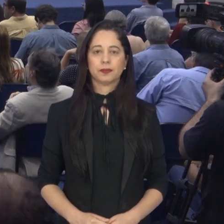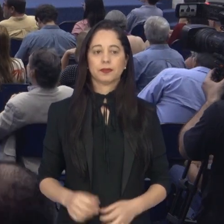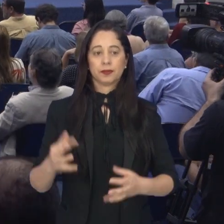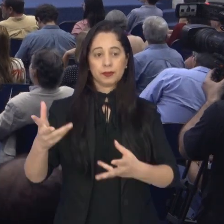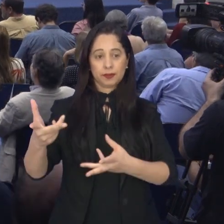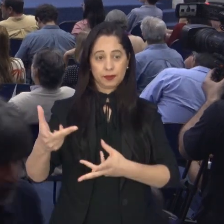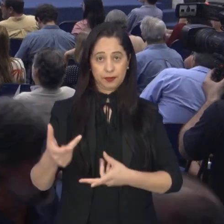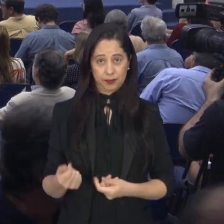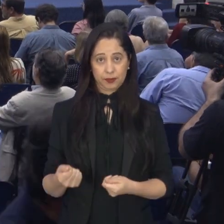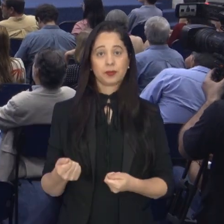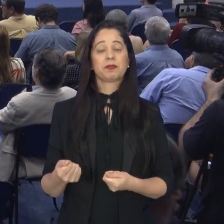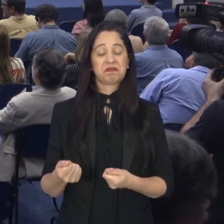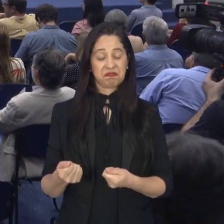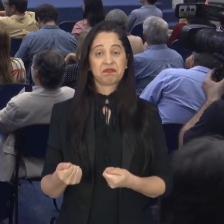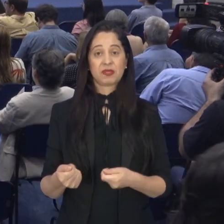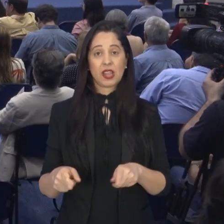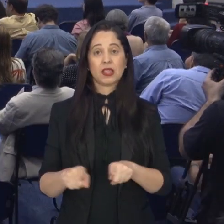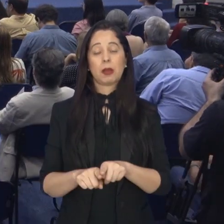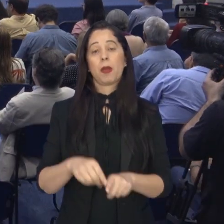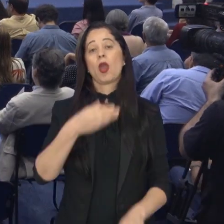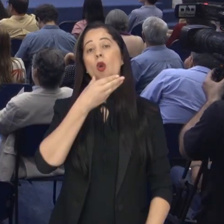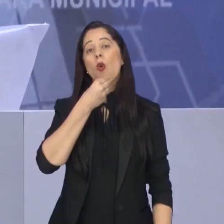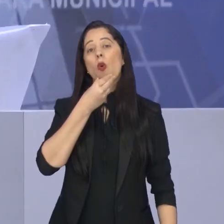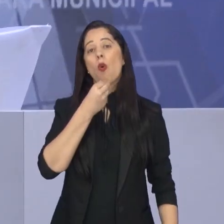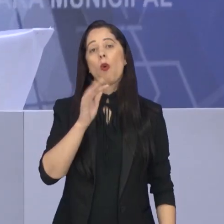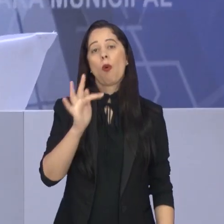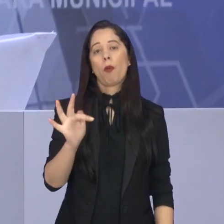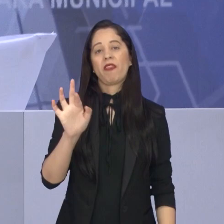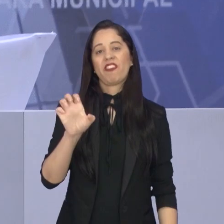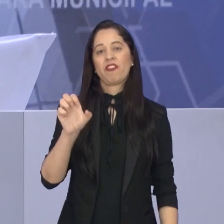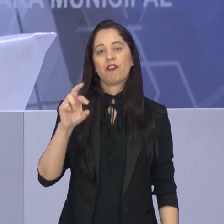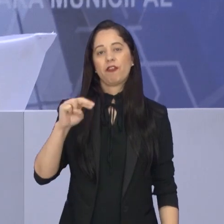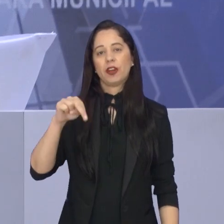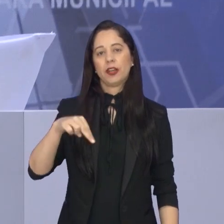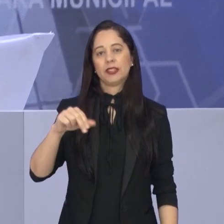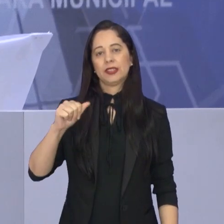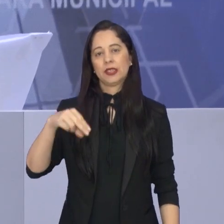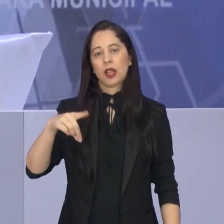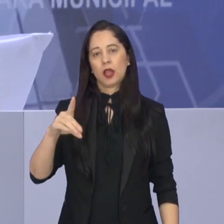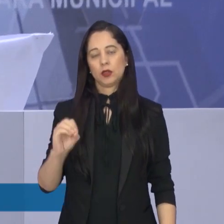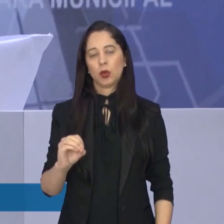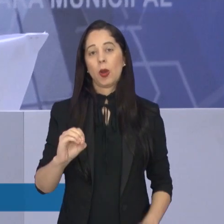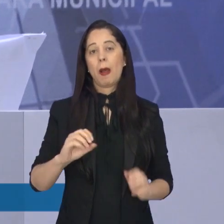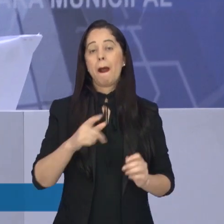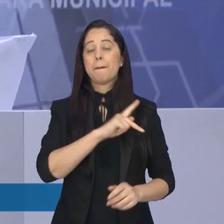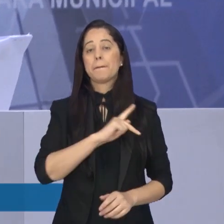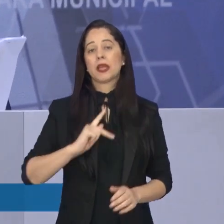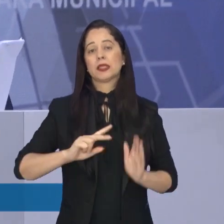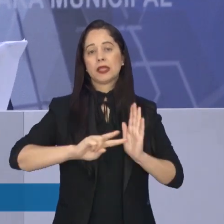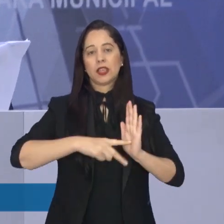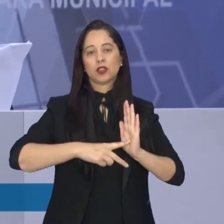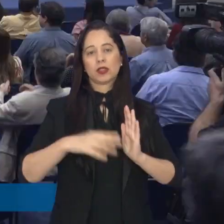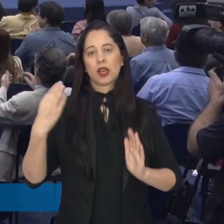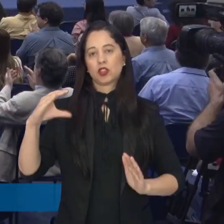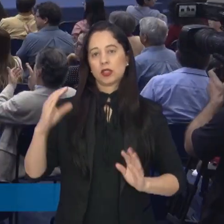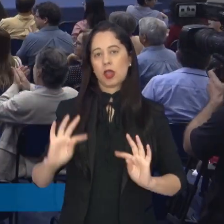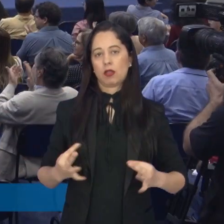Convidamos também para compor a mesa o senhor Fernando Moraes Santos, presidente do Sindicato de Ciência e